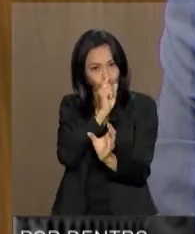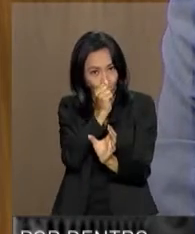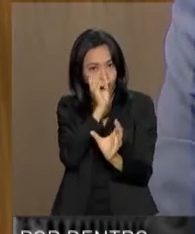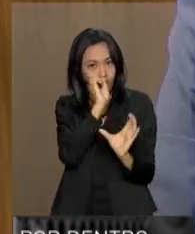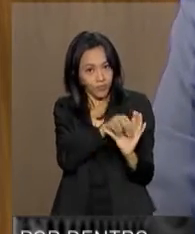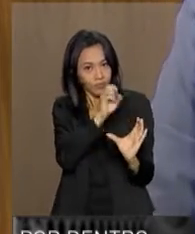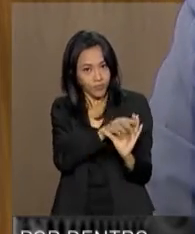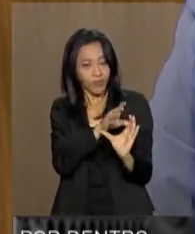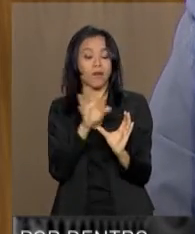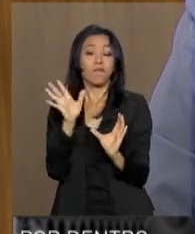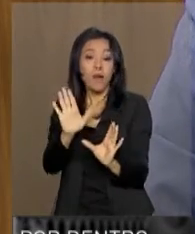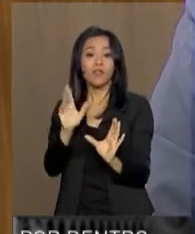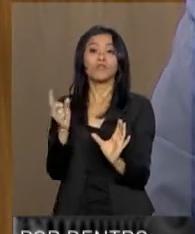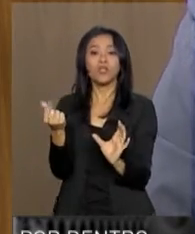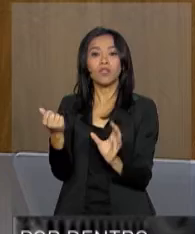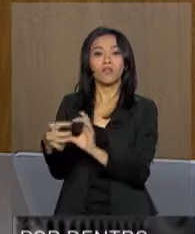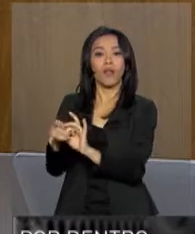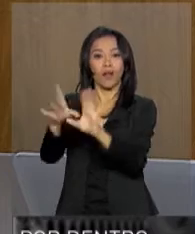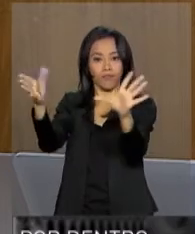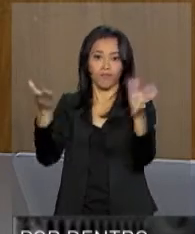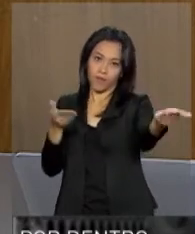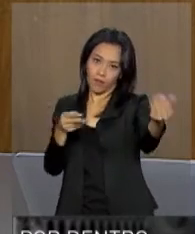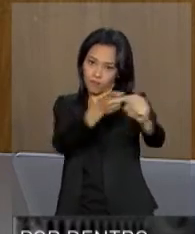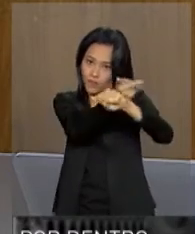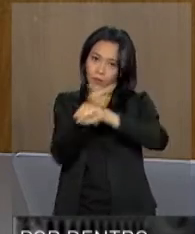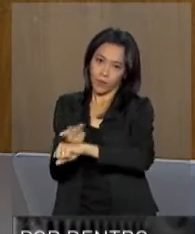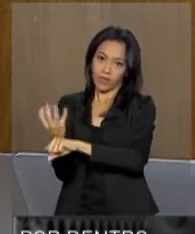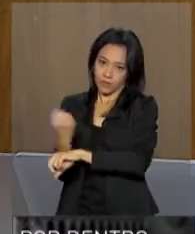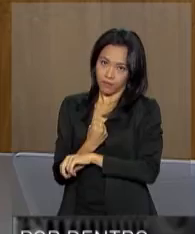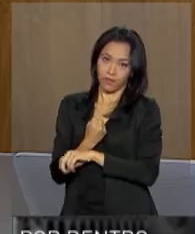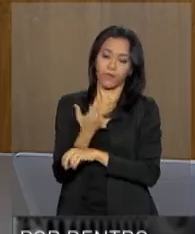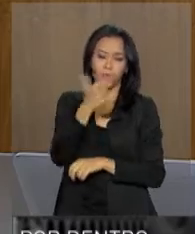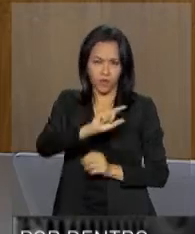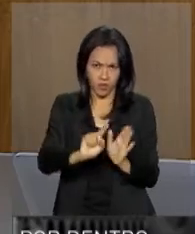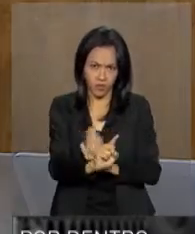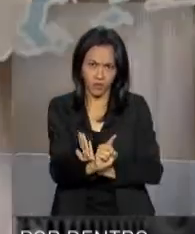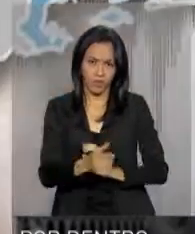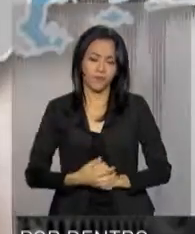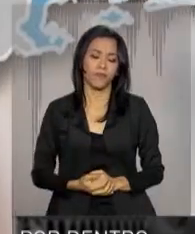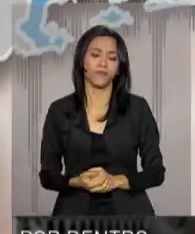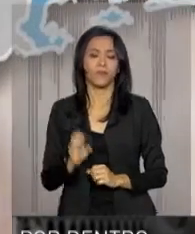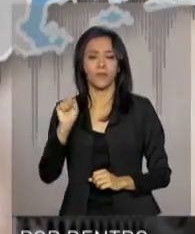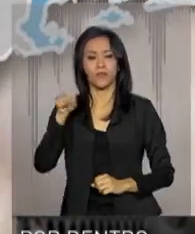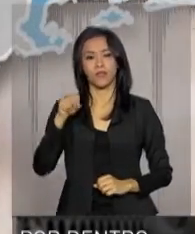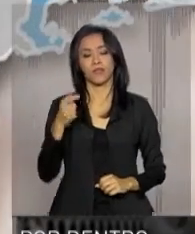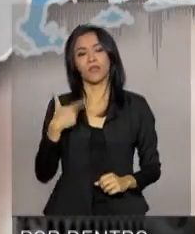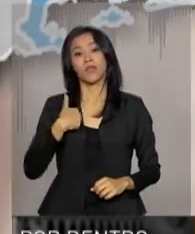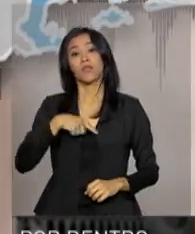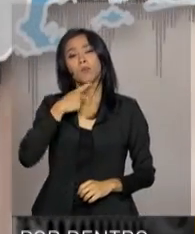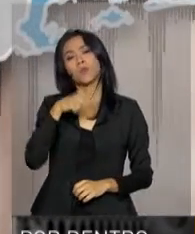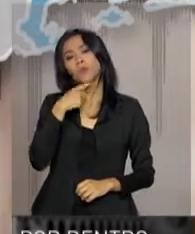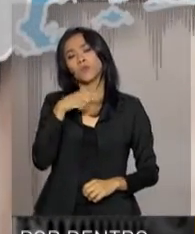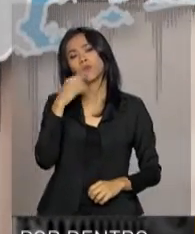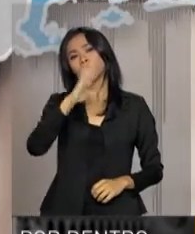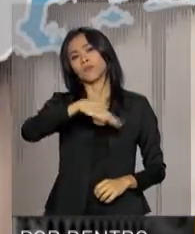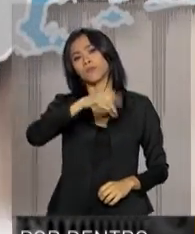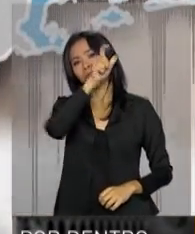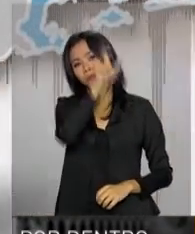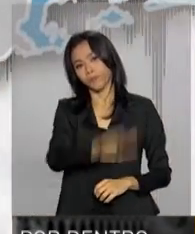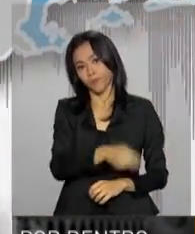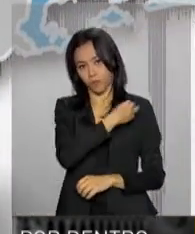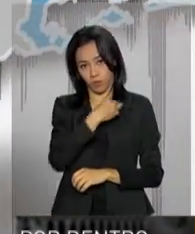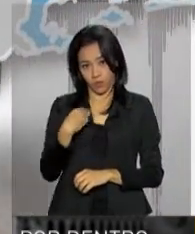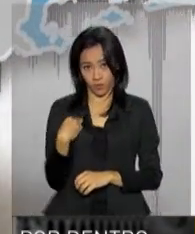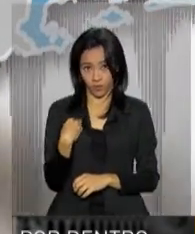disposição marcas mais alguma pergunta sim eu só queria ter uma dúvida da competência da inflação